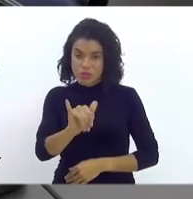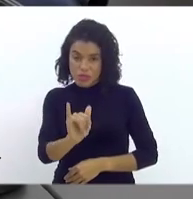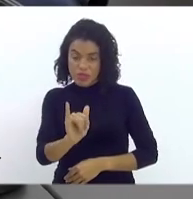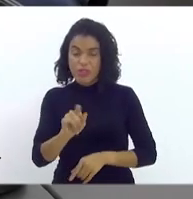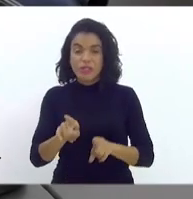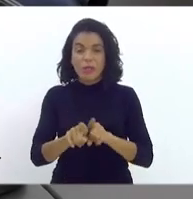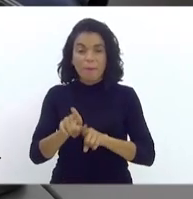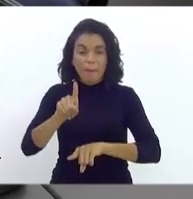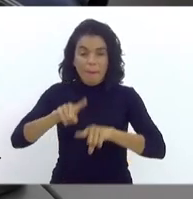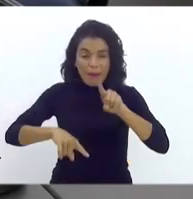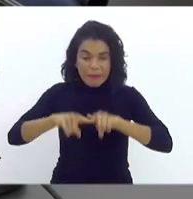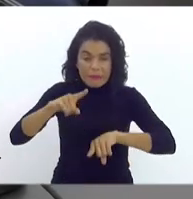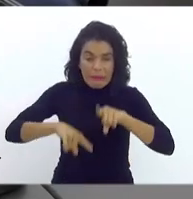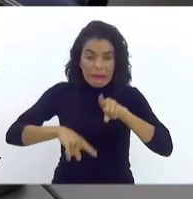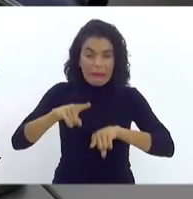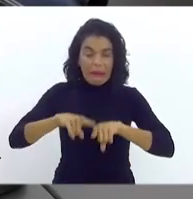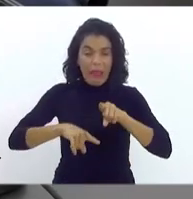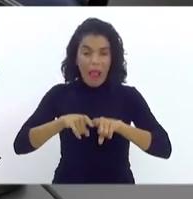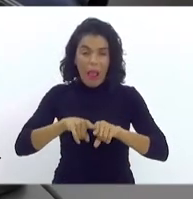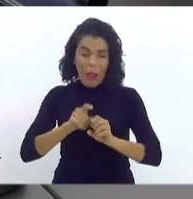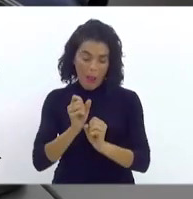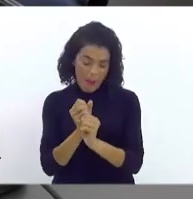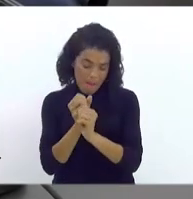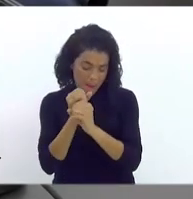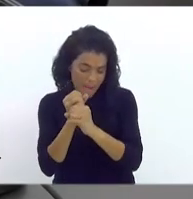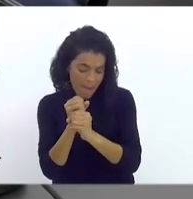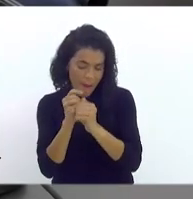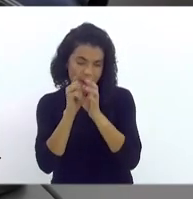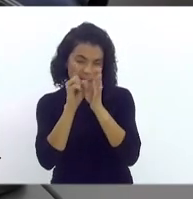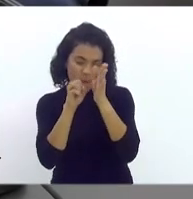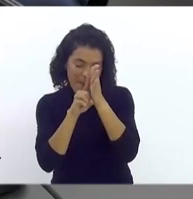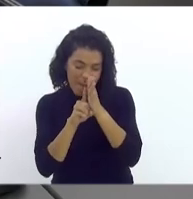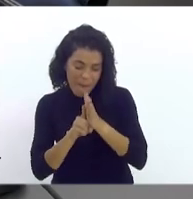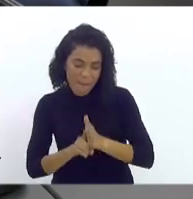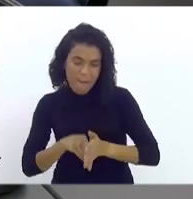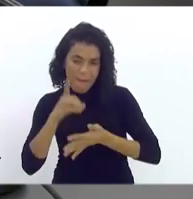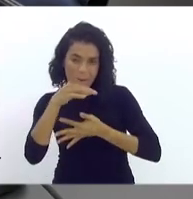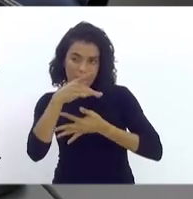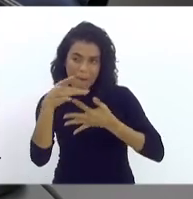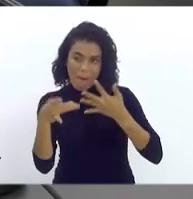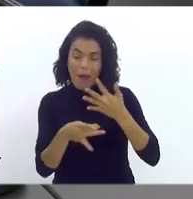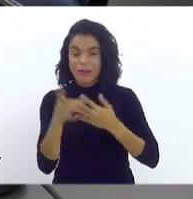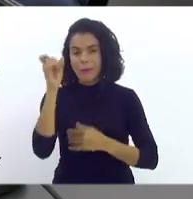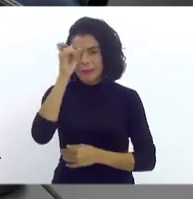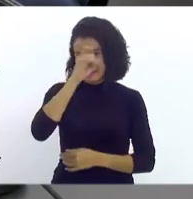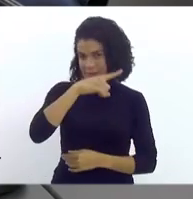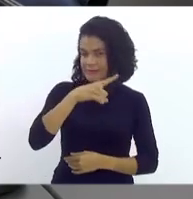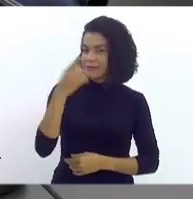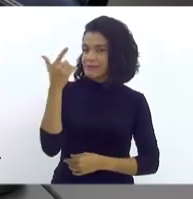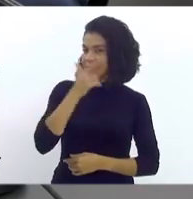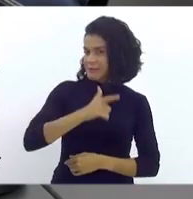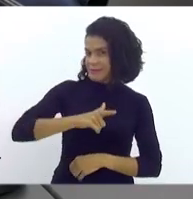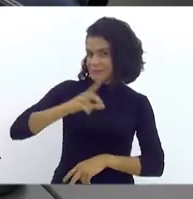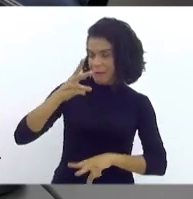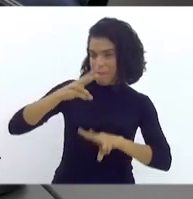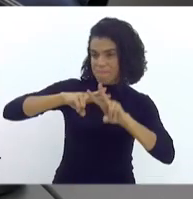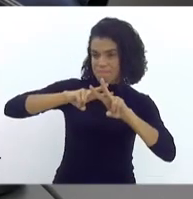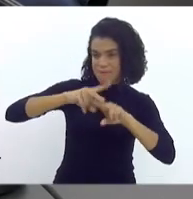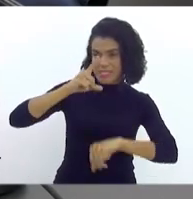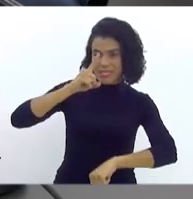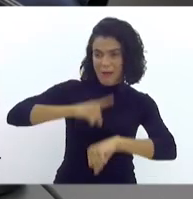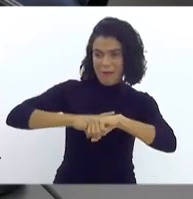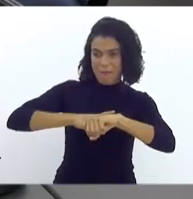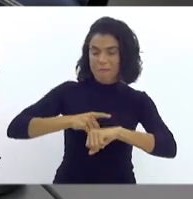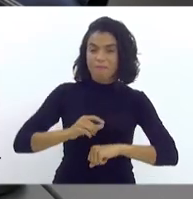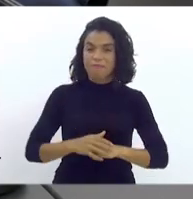todo o material, feito um exame bem detalhado. Então, é difícil a gente conseguir uma prisão em flagrante. Agora, em relação